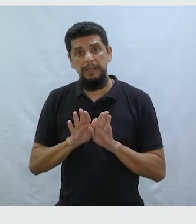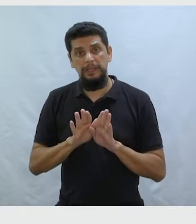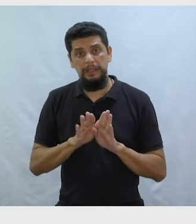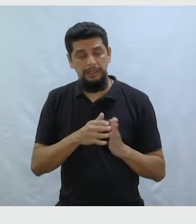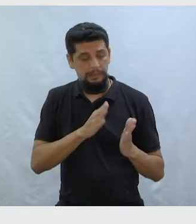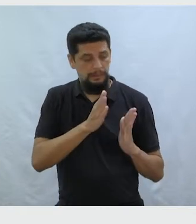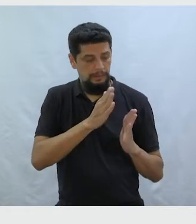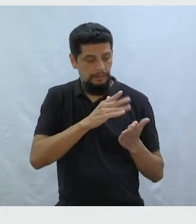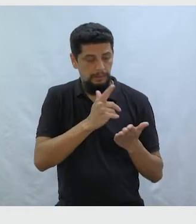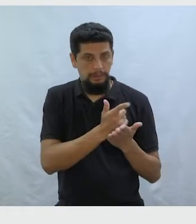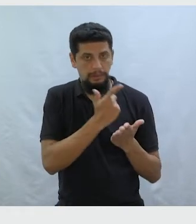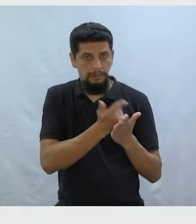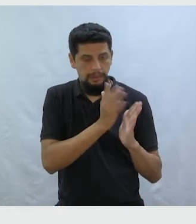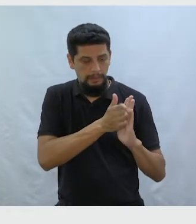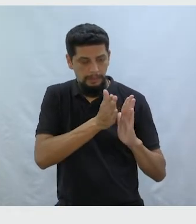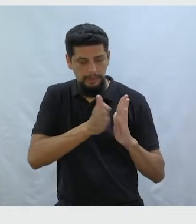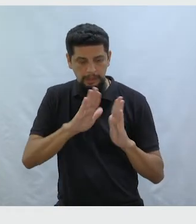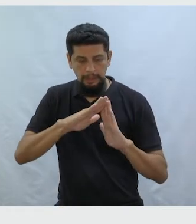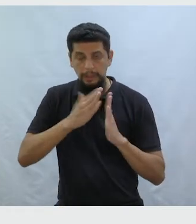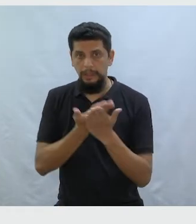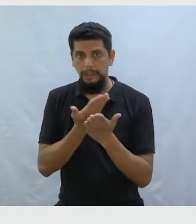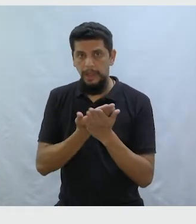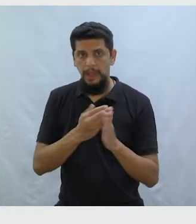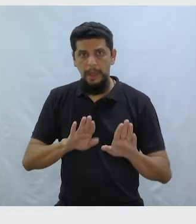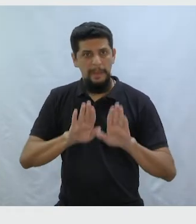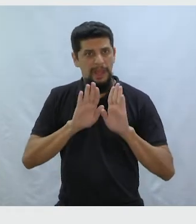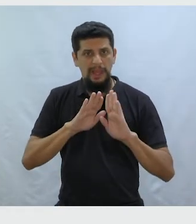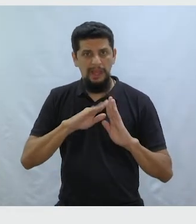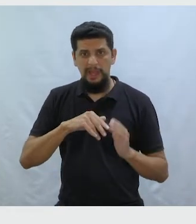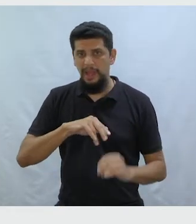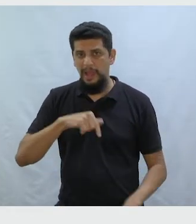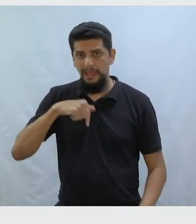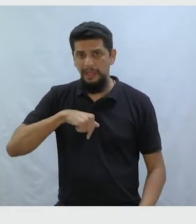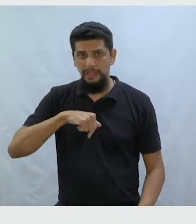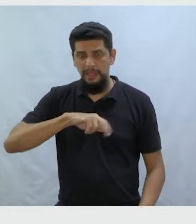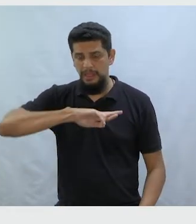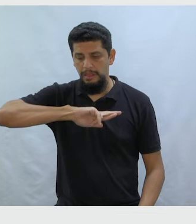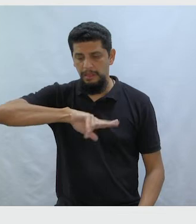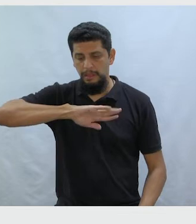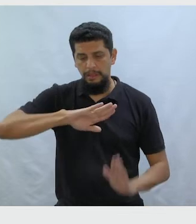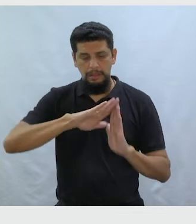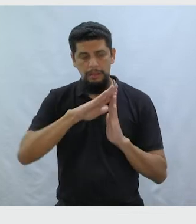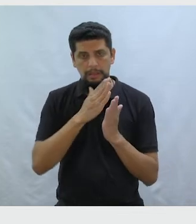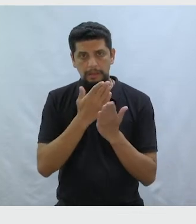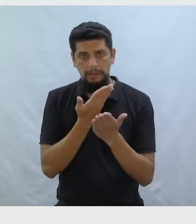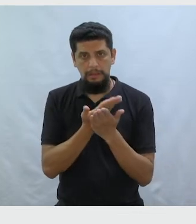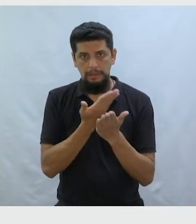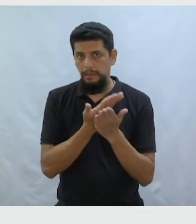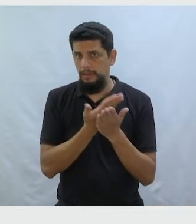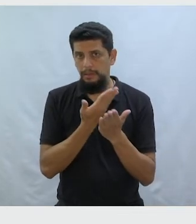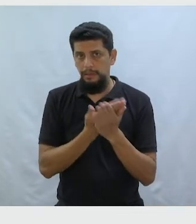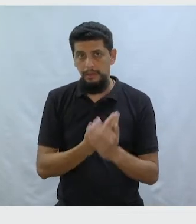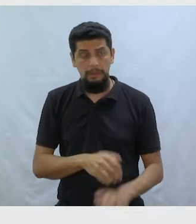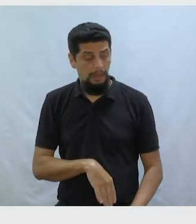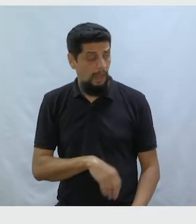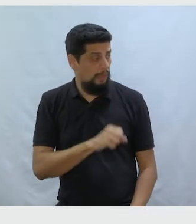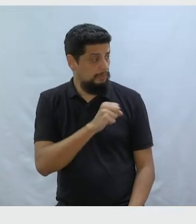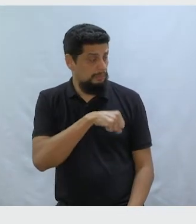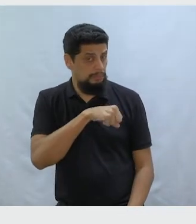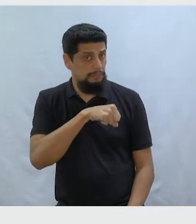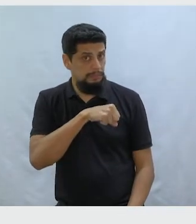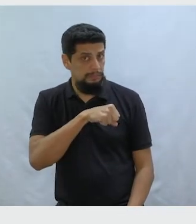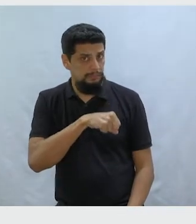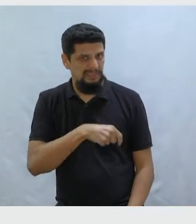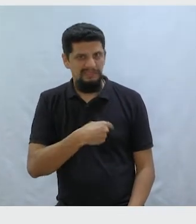são as bibliotecas das escolas mas aqui não é a biblioteca da escola O João falou É sim